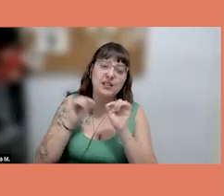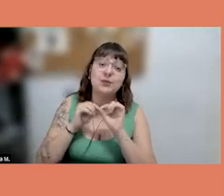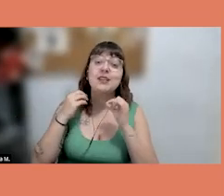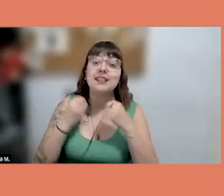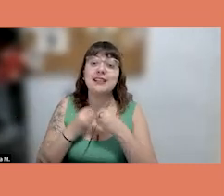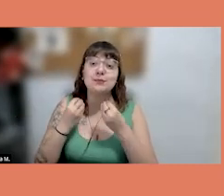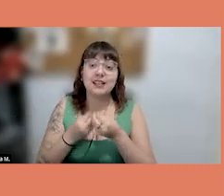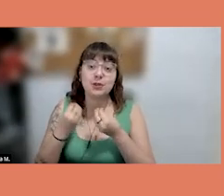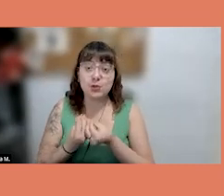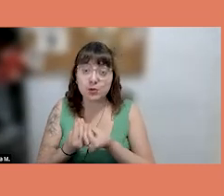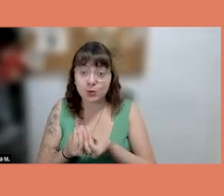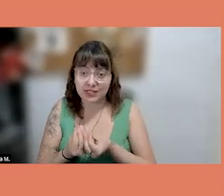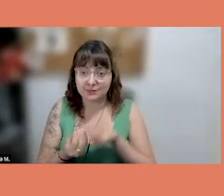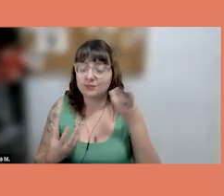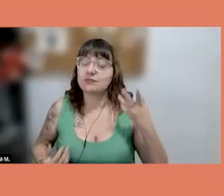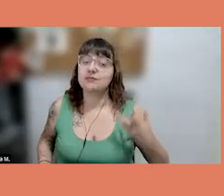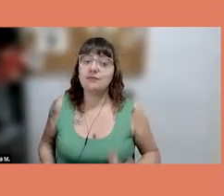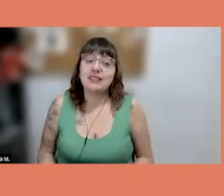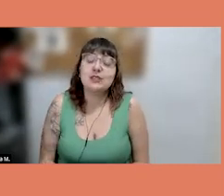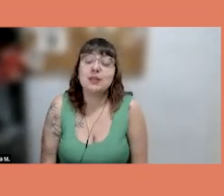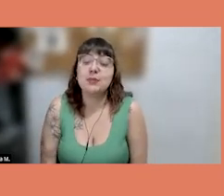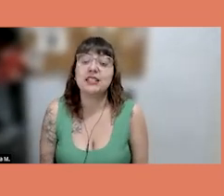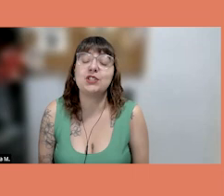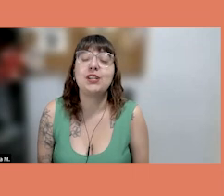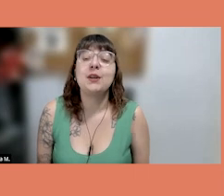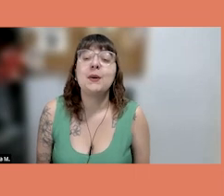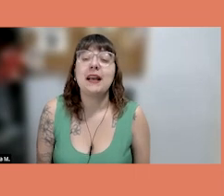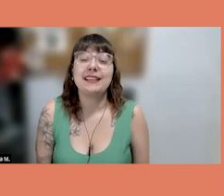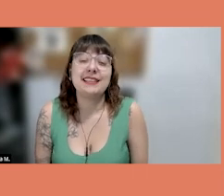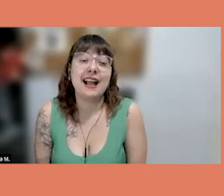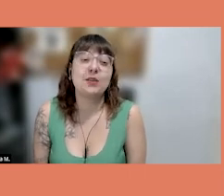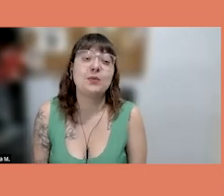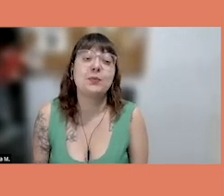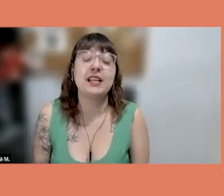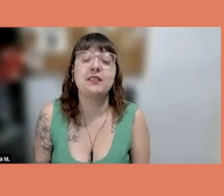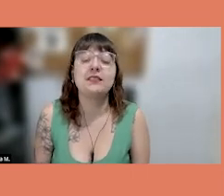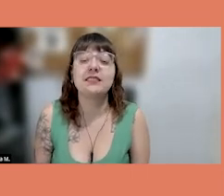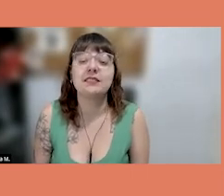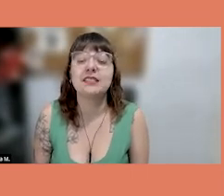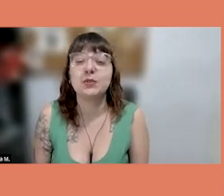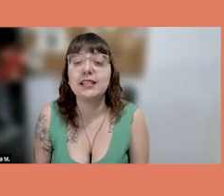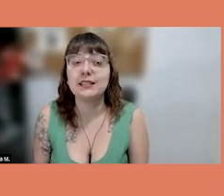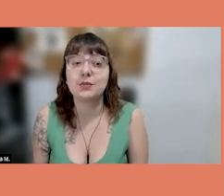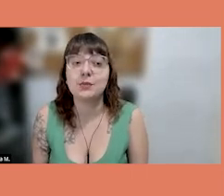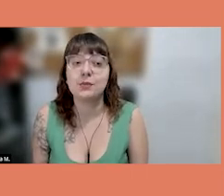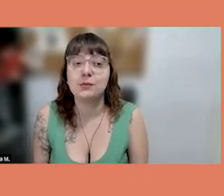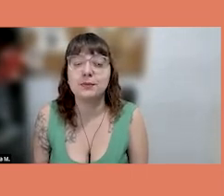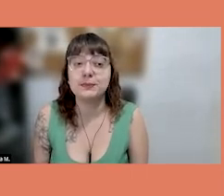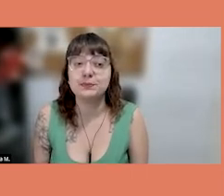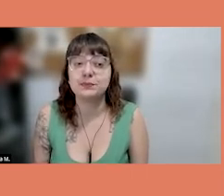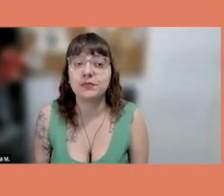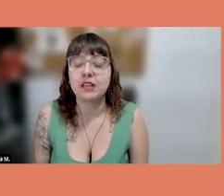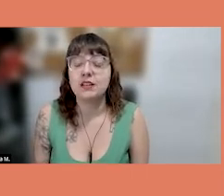formam o polígono não têm grossura. Isso é importante lidar com, porque se eu tô lidando com